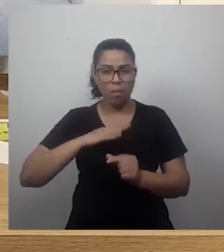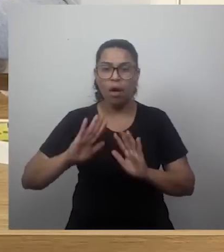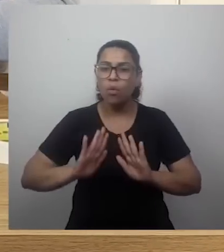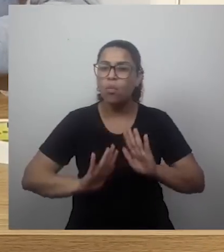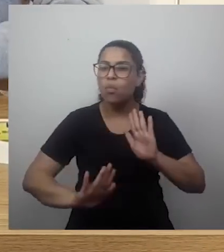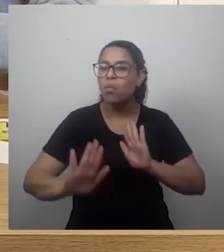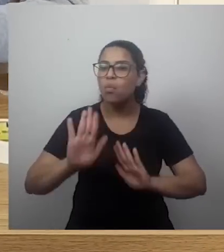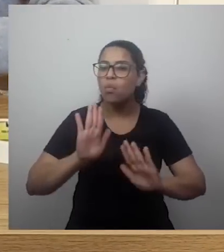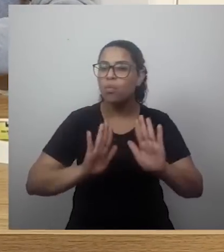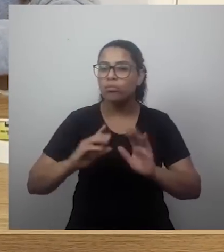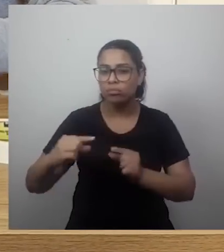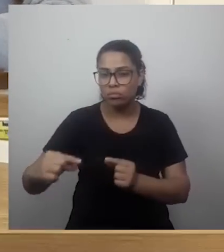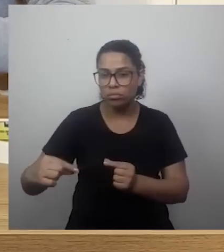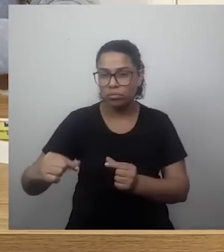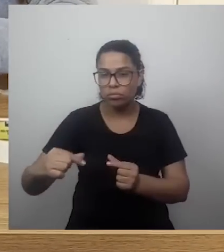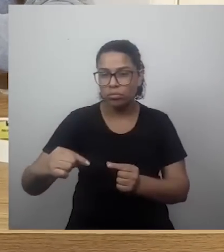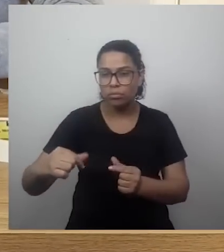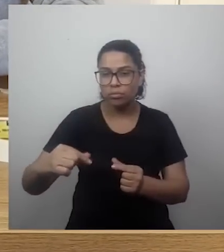cuidado.